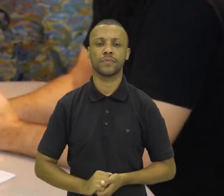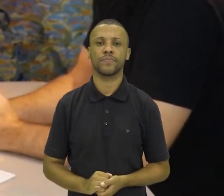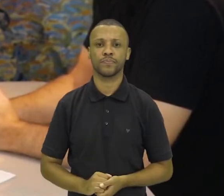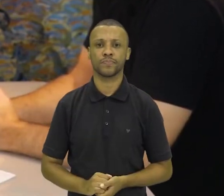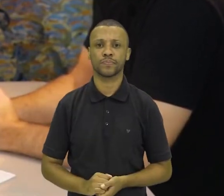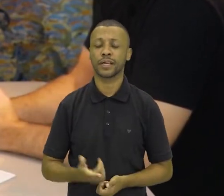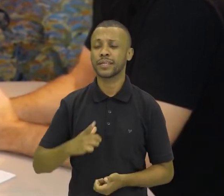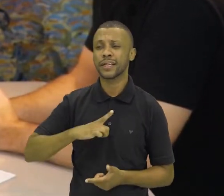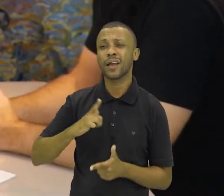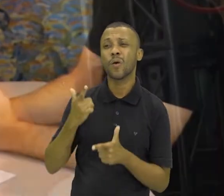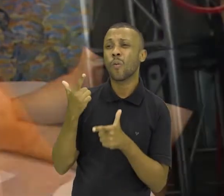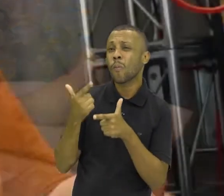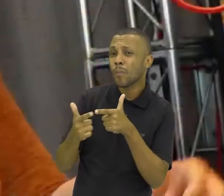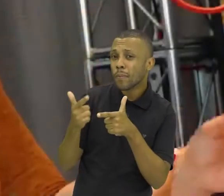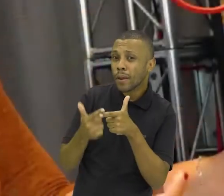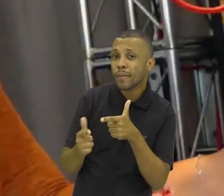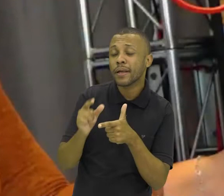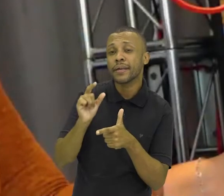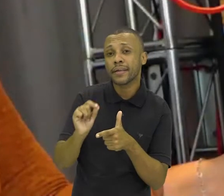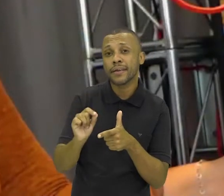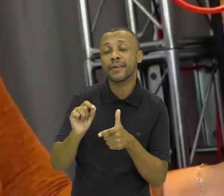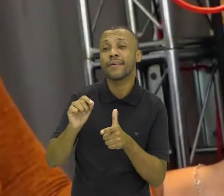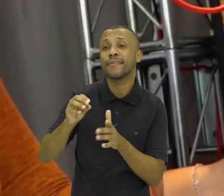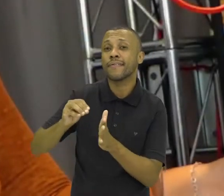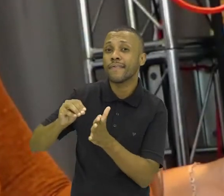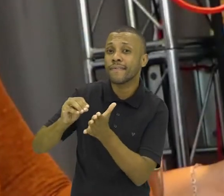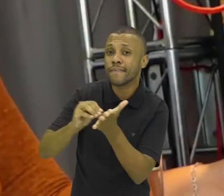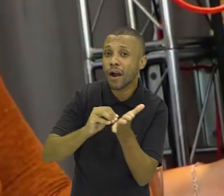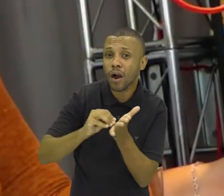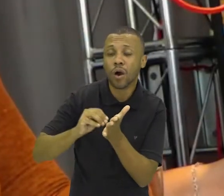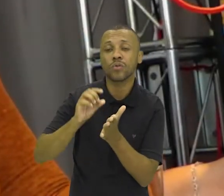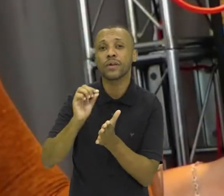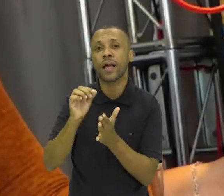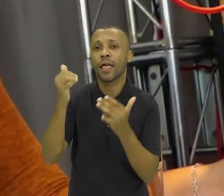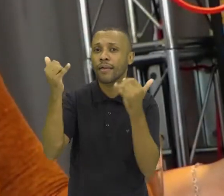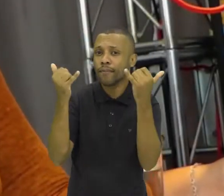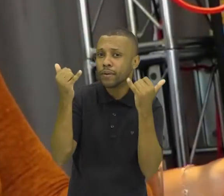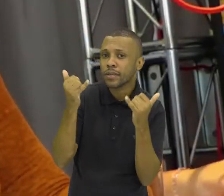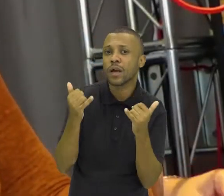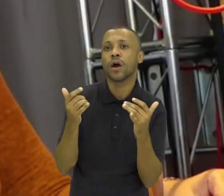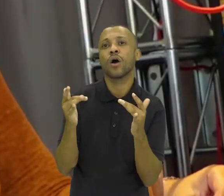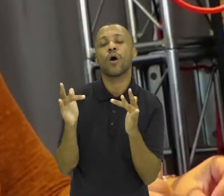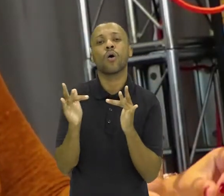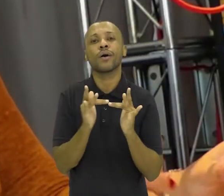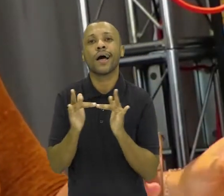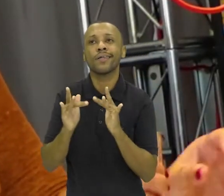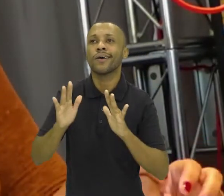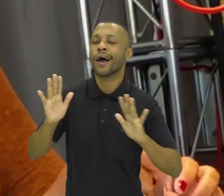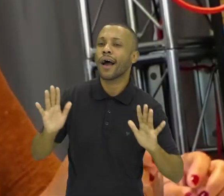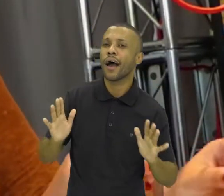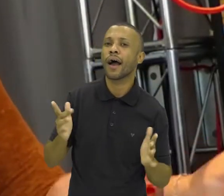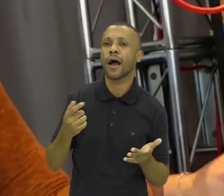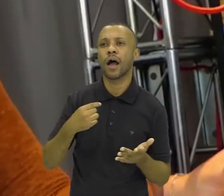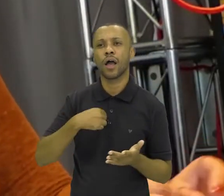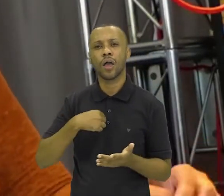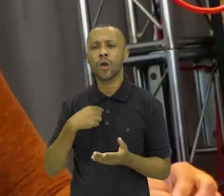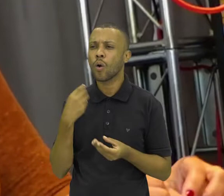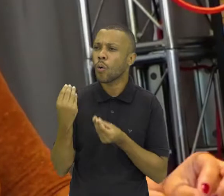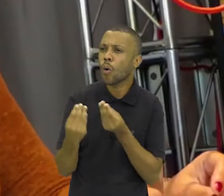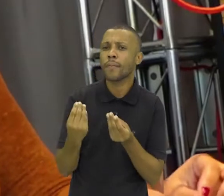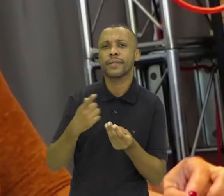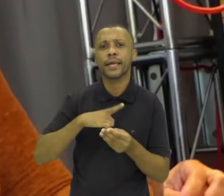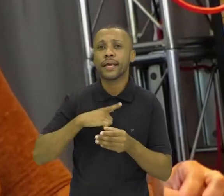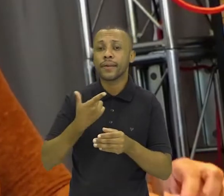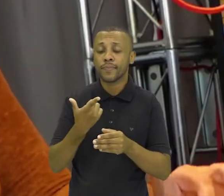disso. Eu até pensei em comprar uma bicicleta elétrica e ele me convenceu a não comprar. Sim. Aí que eu falei, mas fizeram uma ciclovia, eu vou